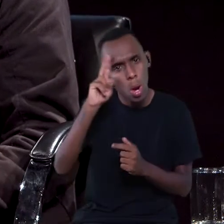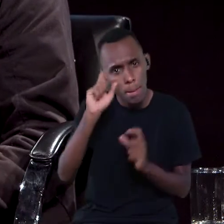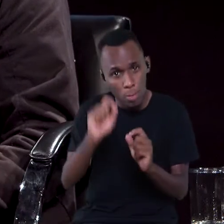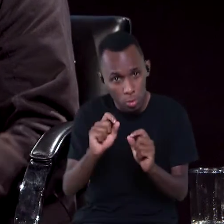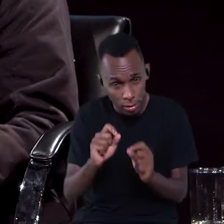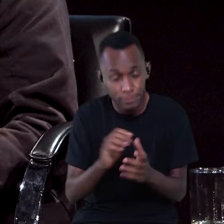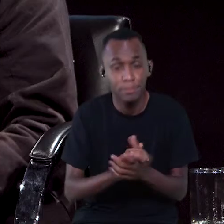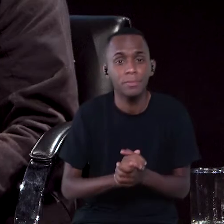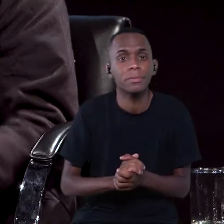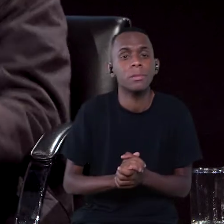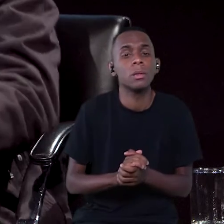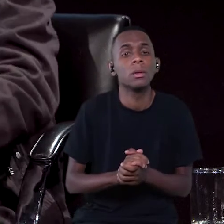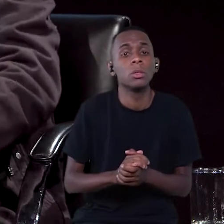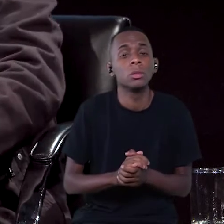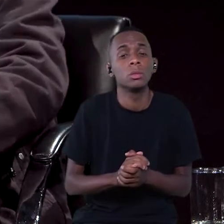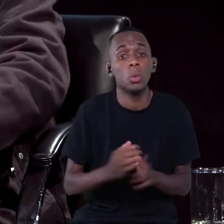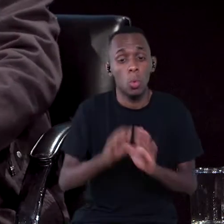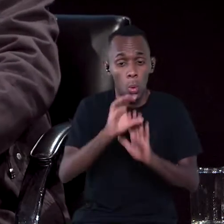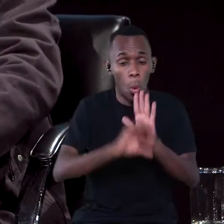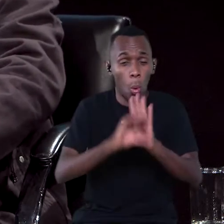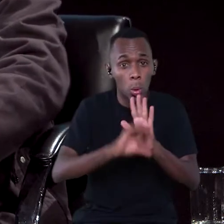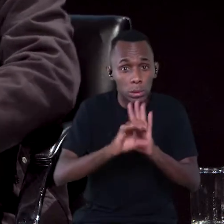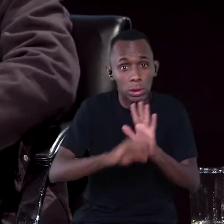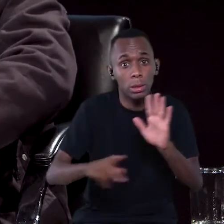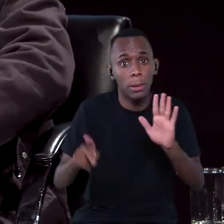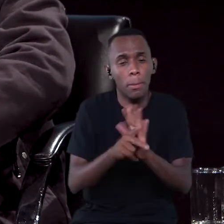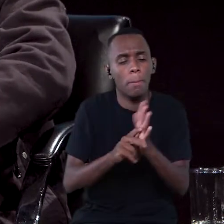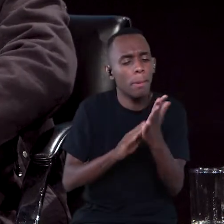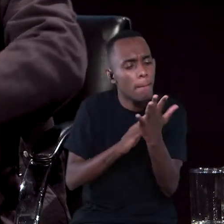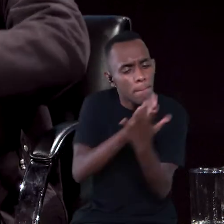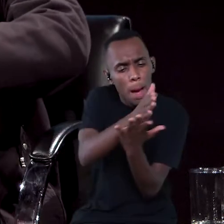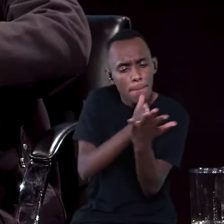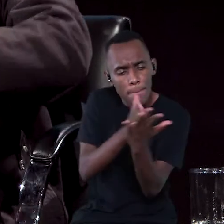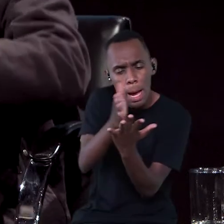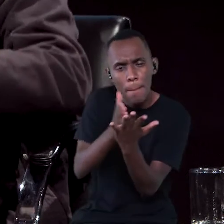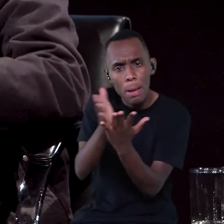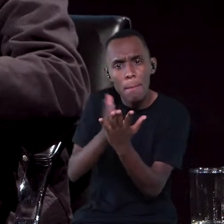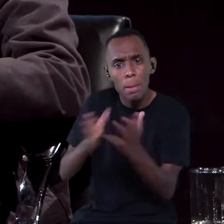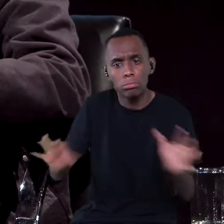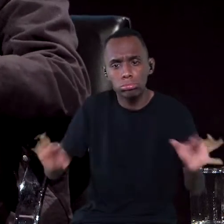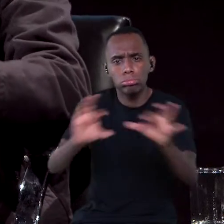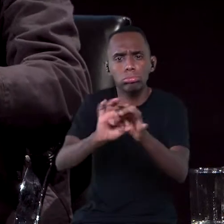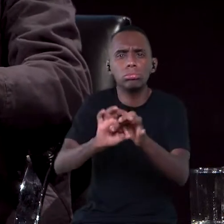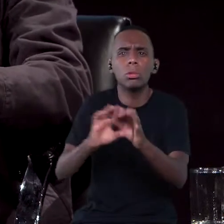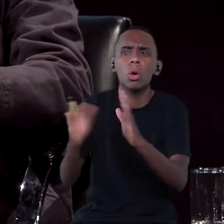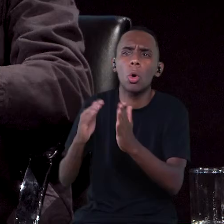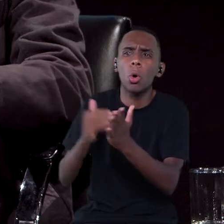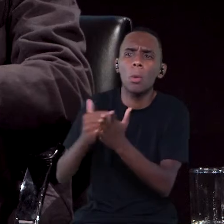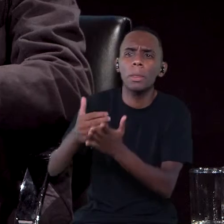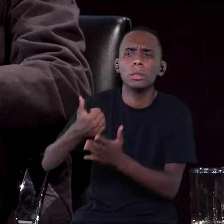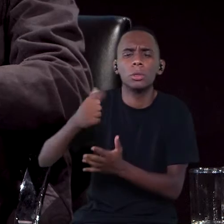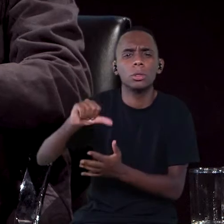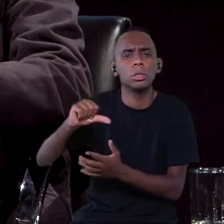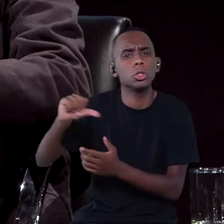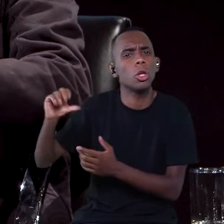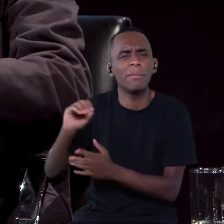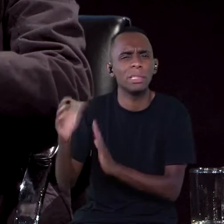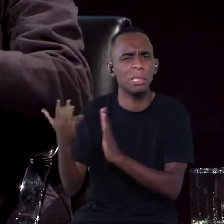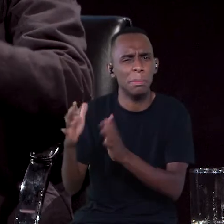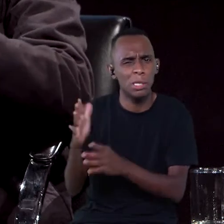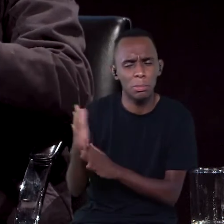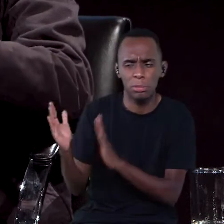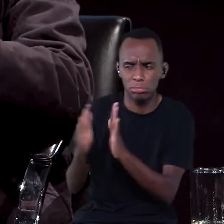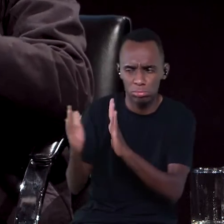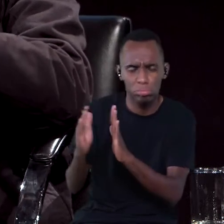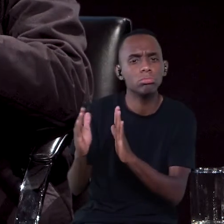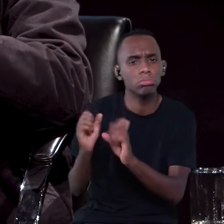Se me lembro bem, do ponto de vista teórico, esse termo multi, transdisciplinar, ele chega na Universidade Brasileira na década de 90. A